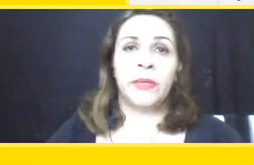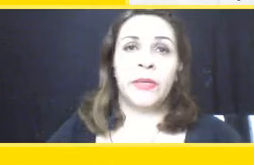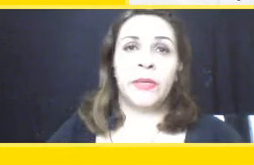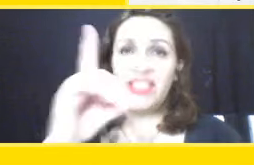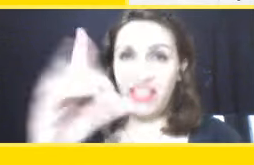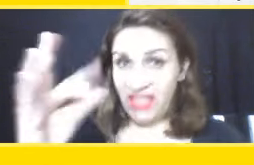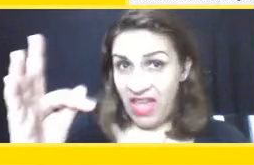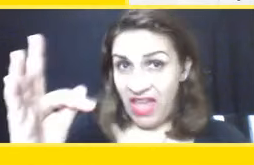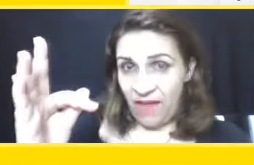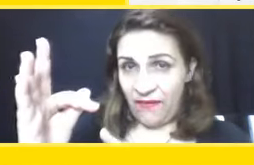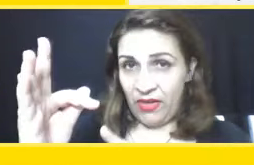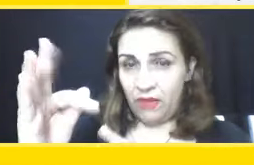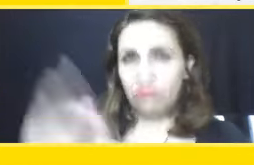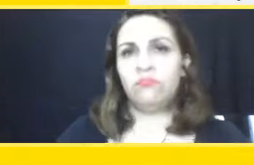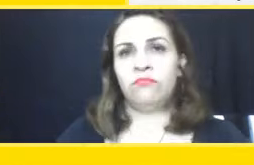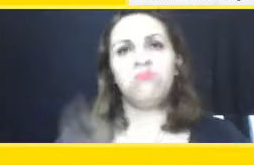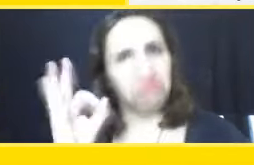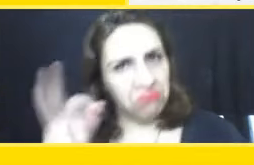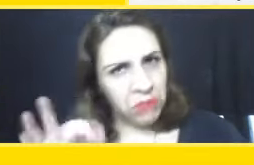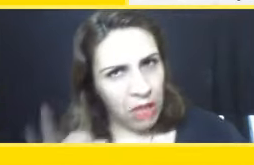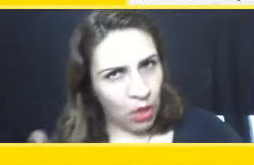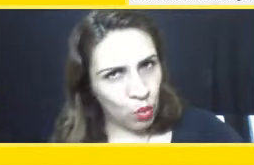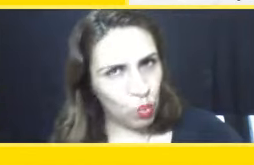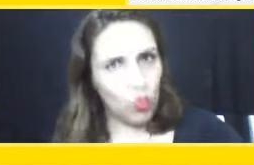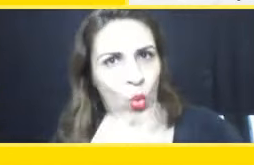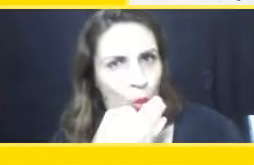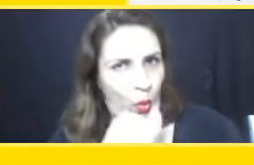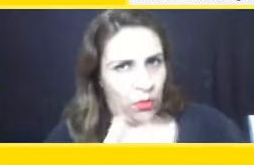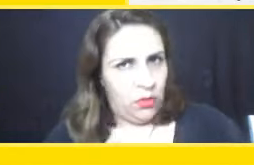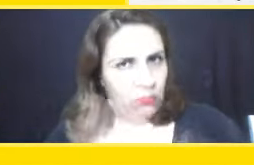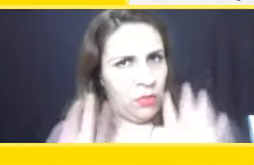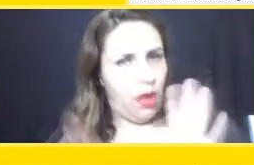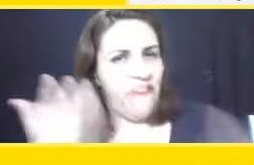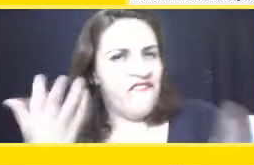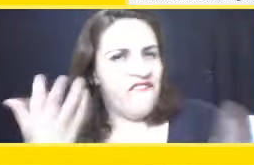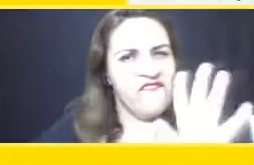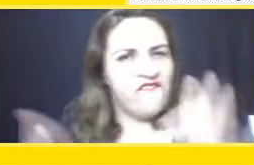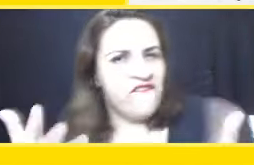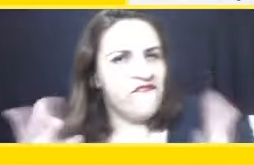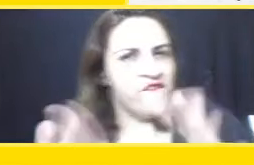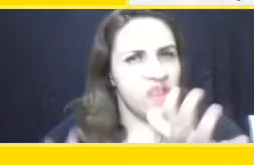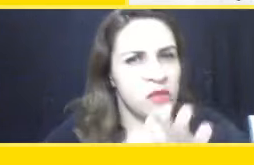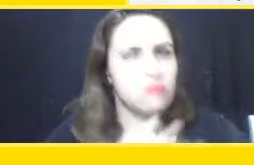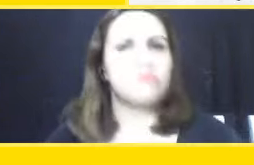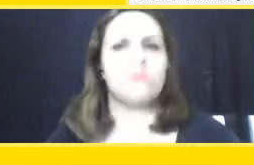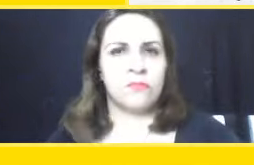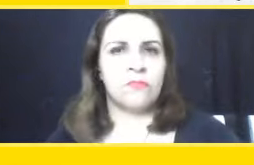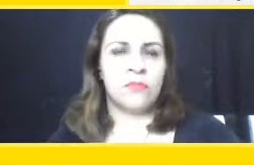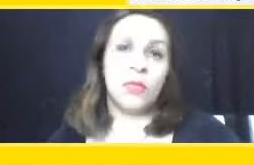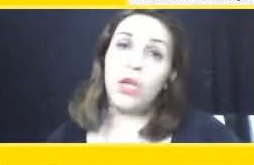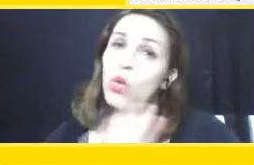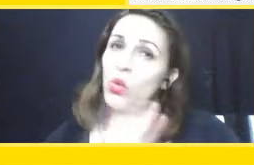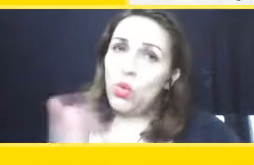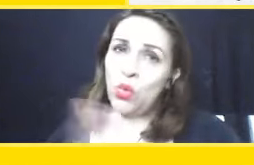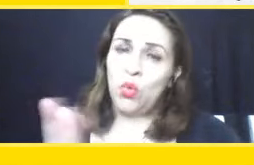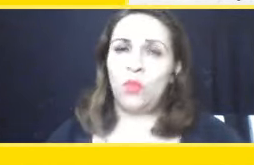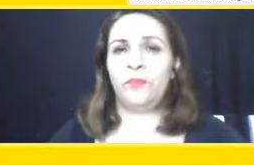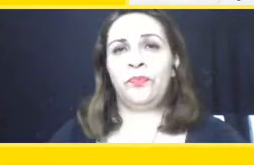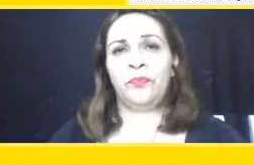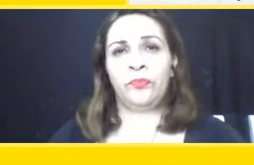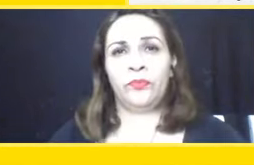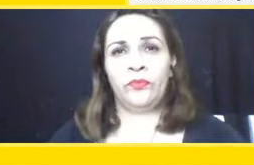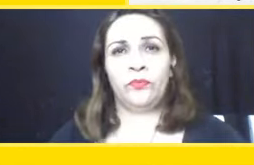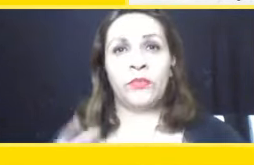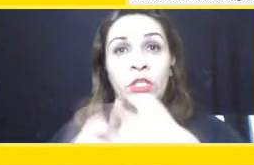Federal, é correto, na minha visão, a flexibilização do que a gente chama do